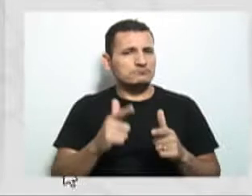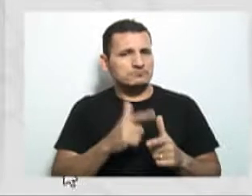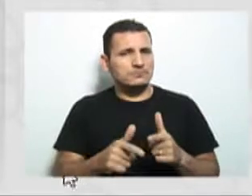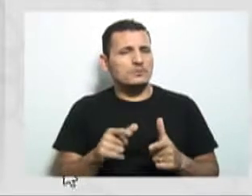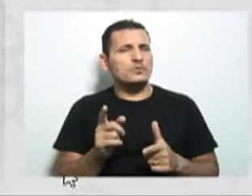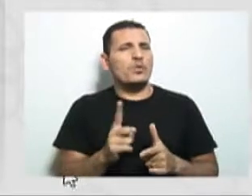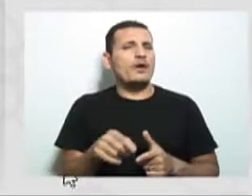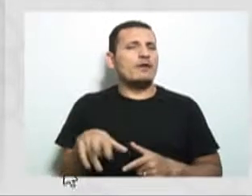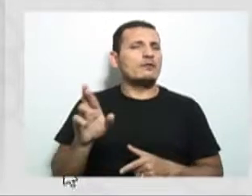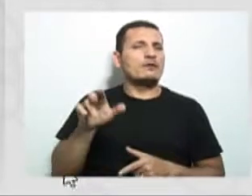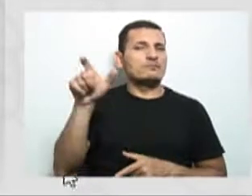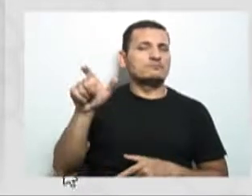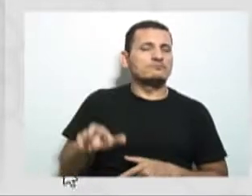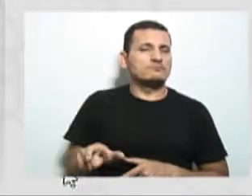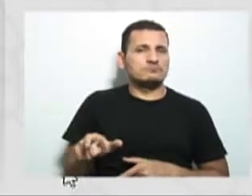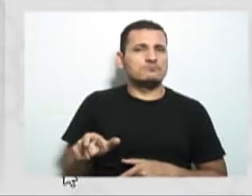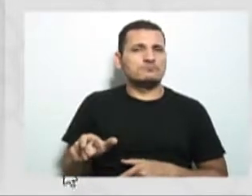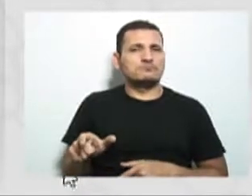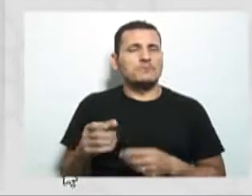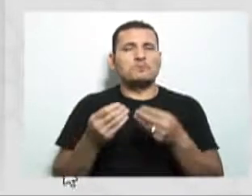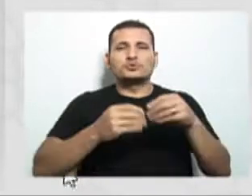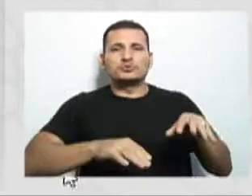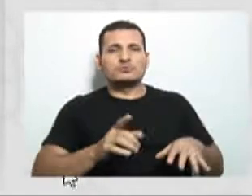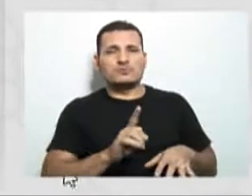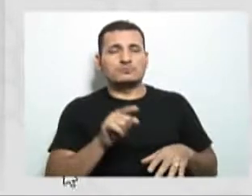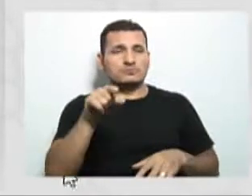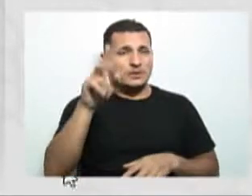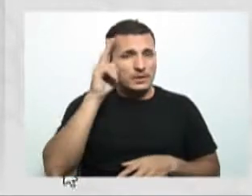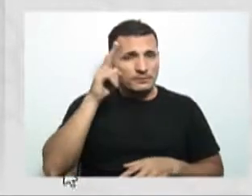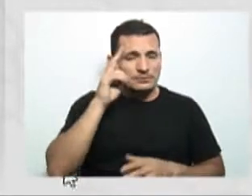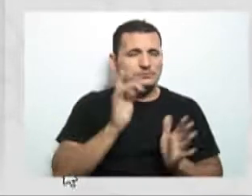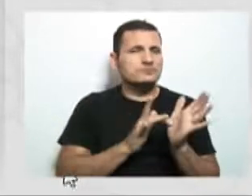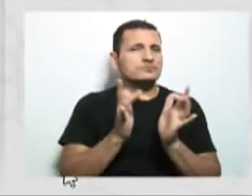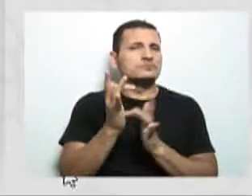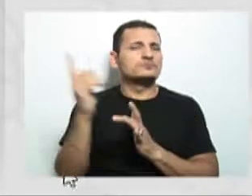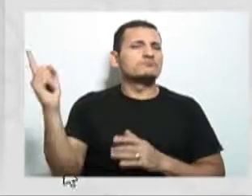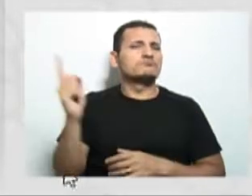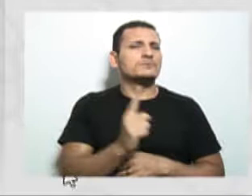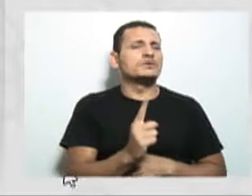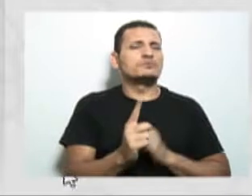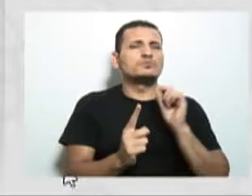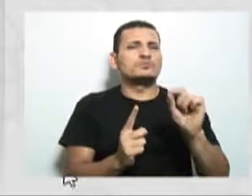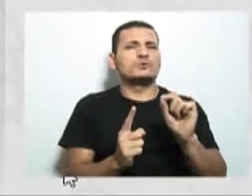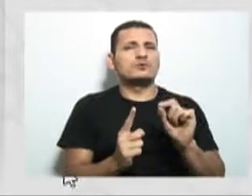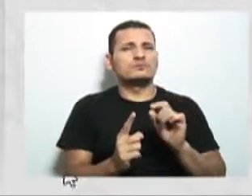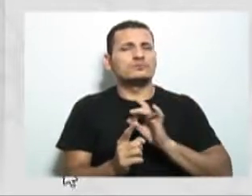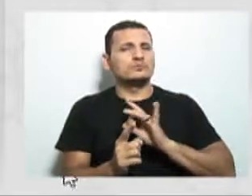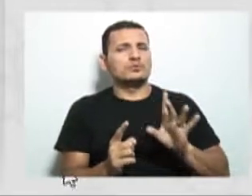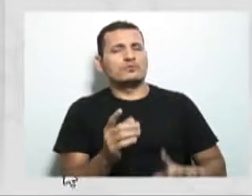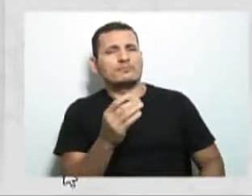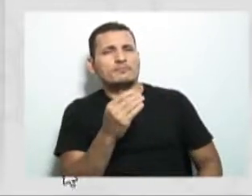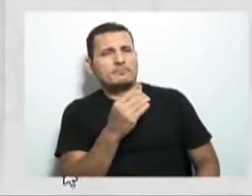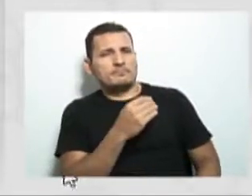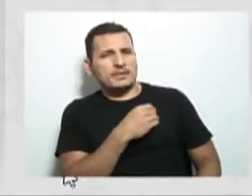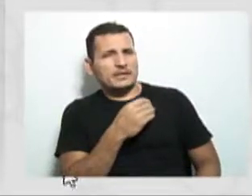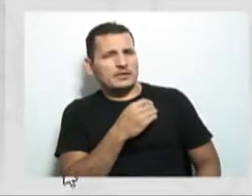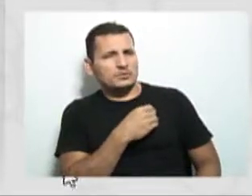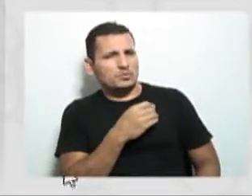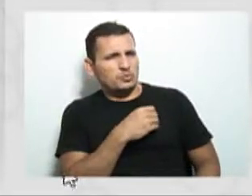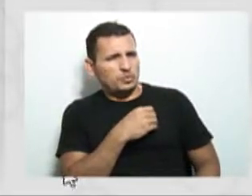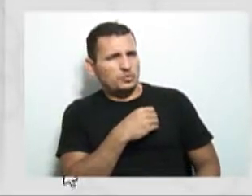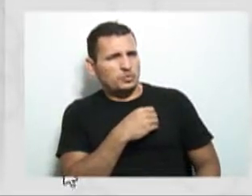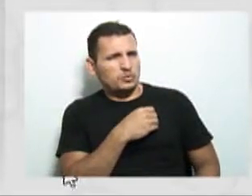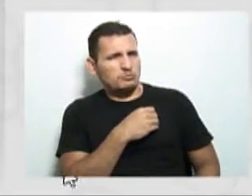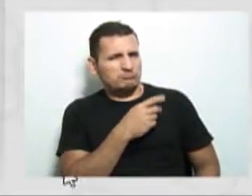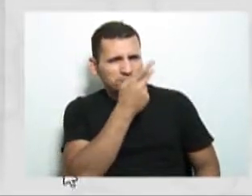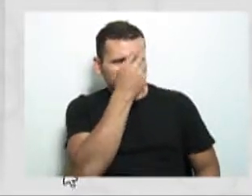está causando o problema. Lembrem-se, Jesus veio para quê? Para condenar o pecador, não é? Ou condenar o